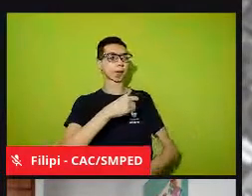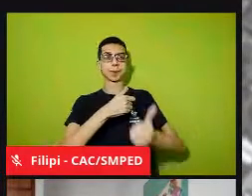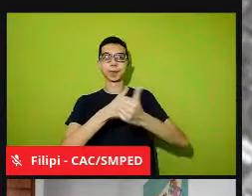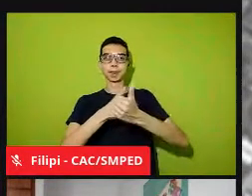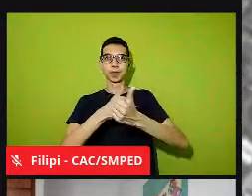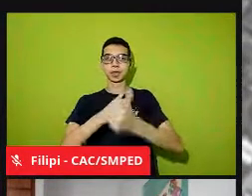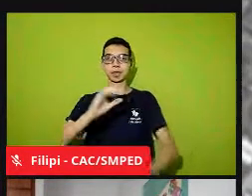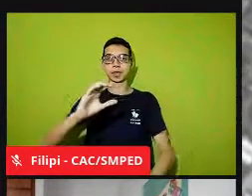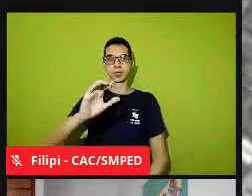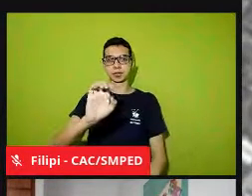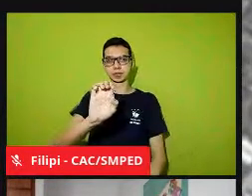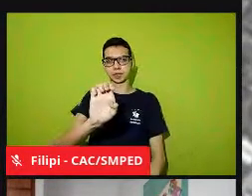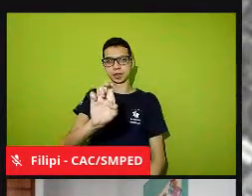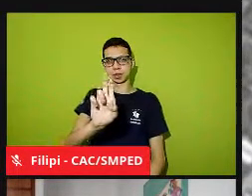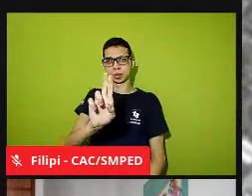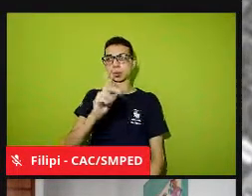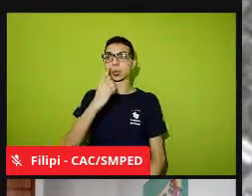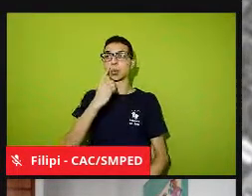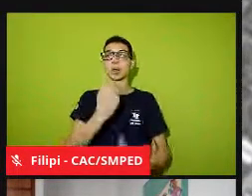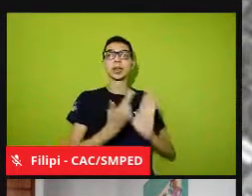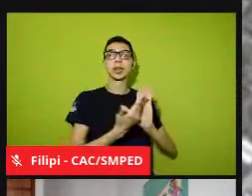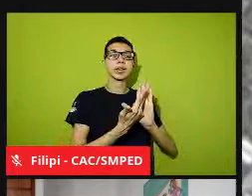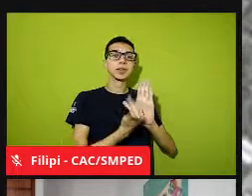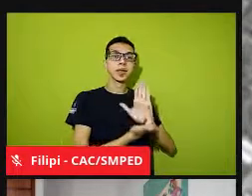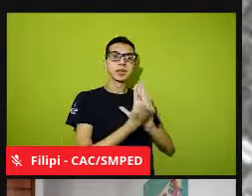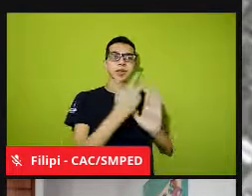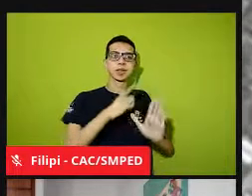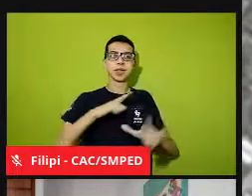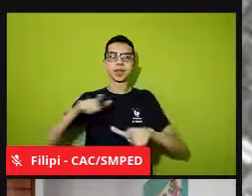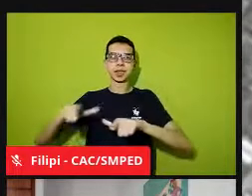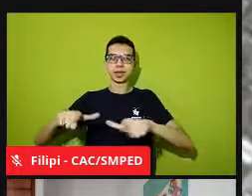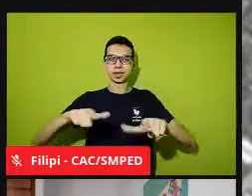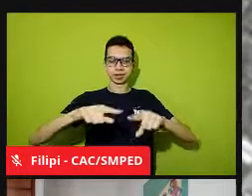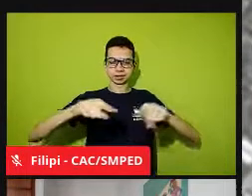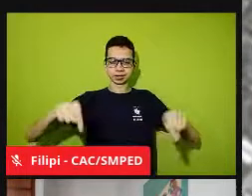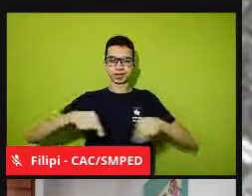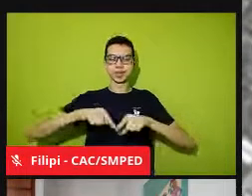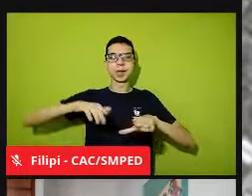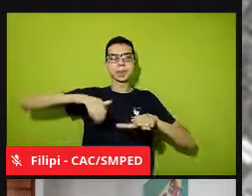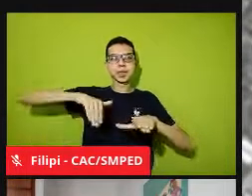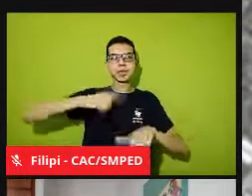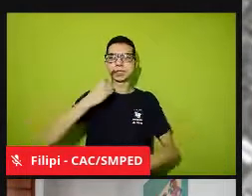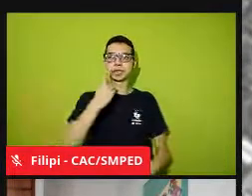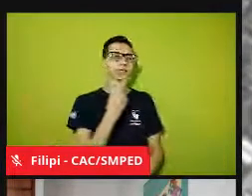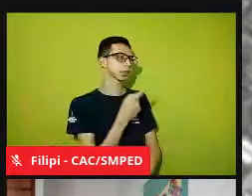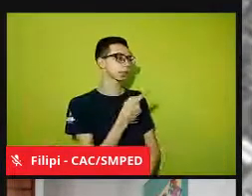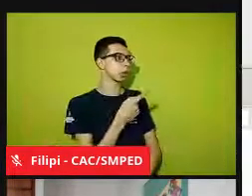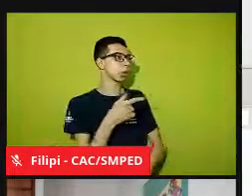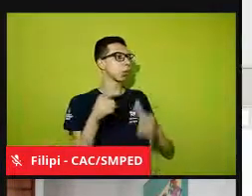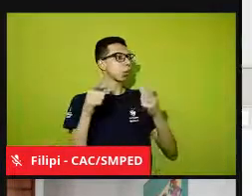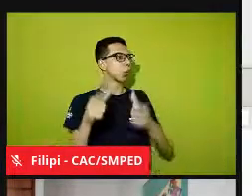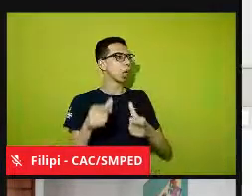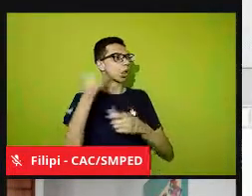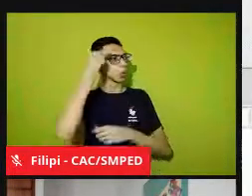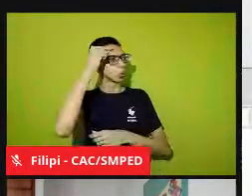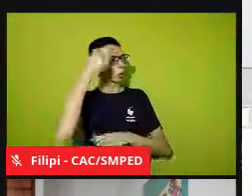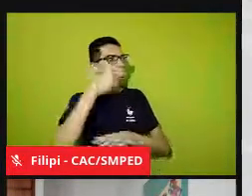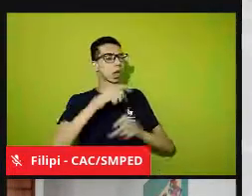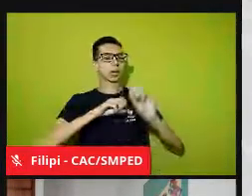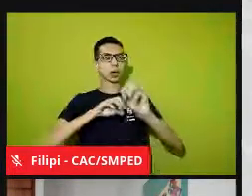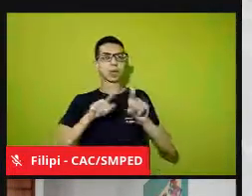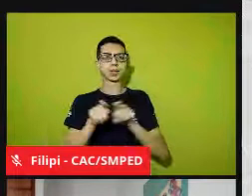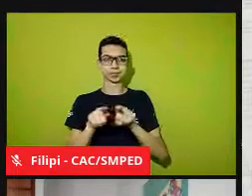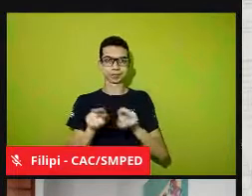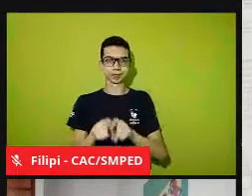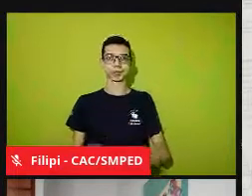é esse desenho com as piscinas, aqui é o bloco esportivo, o bloco cultural, o bloco educacional.